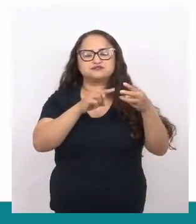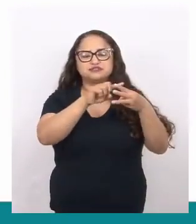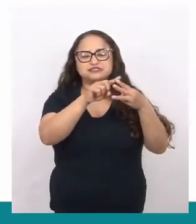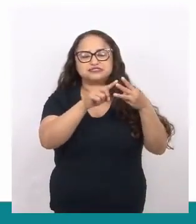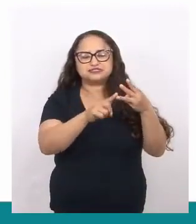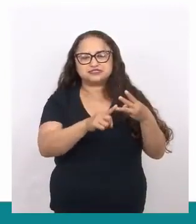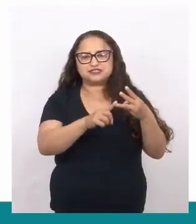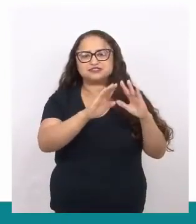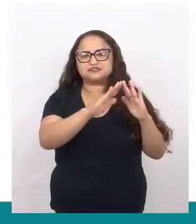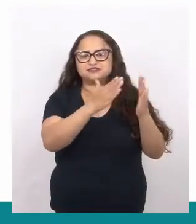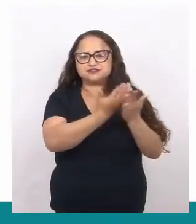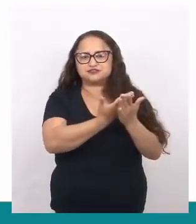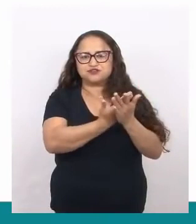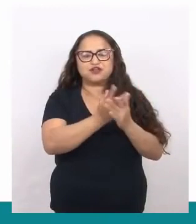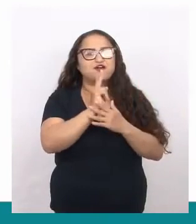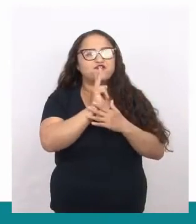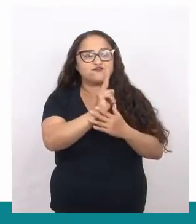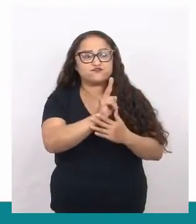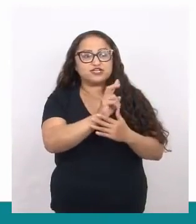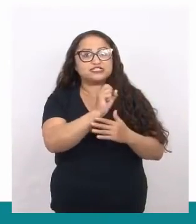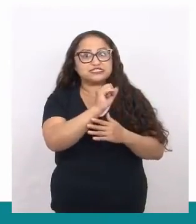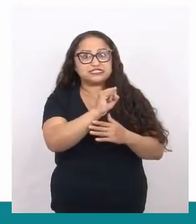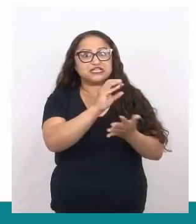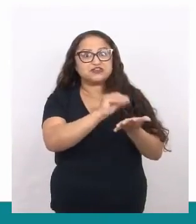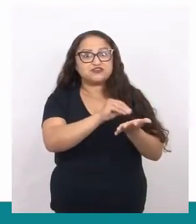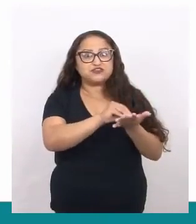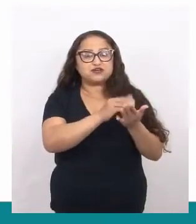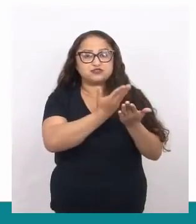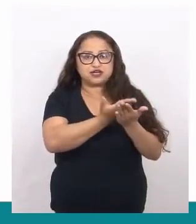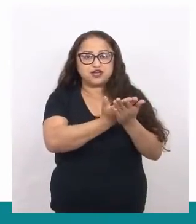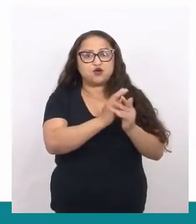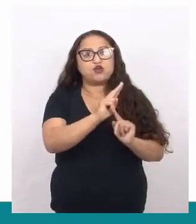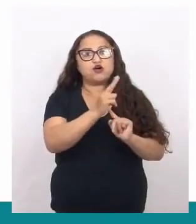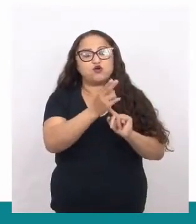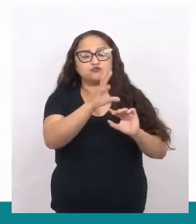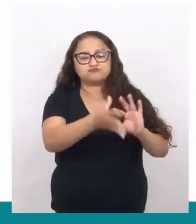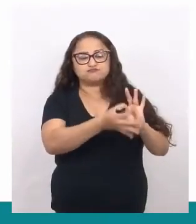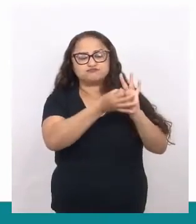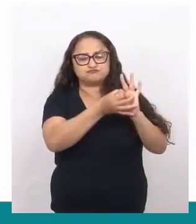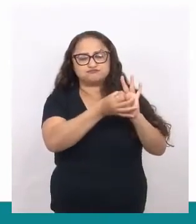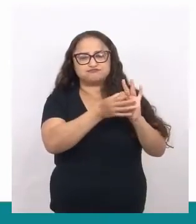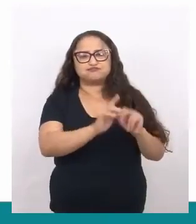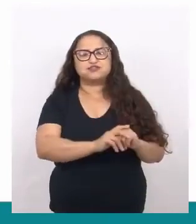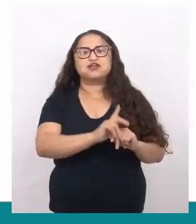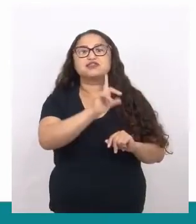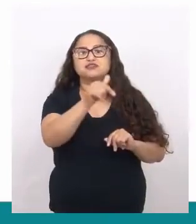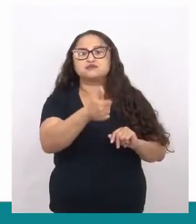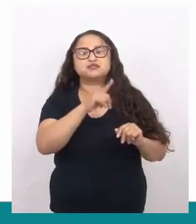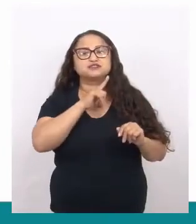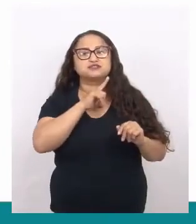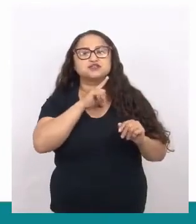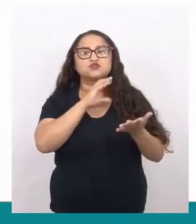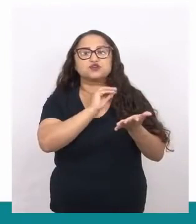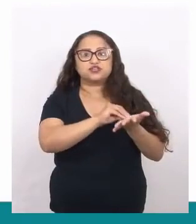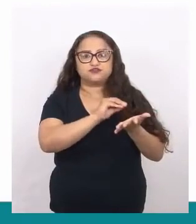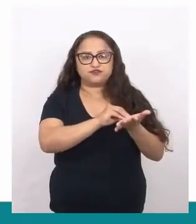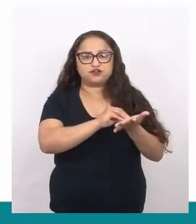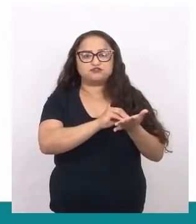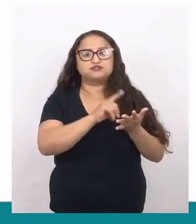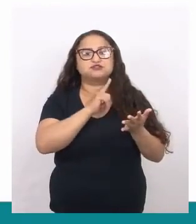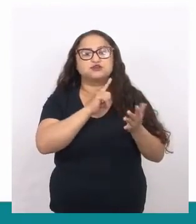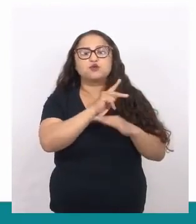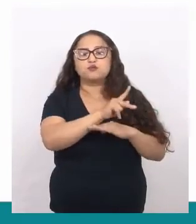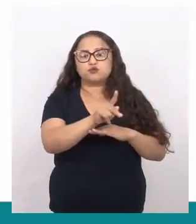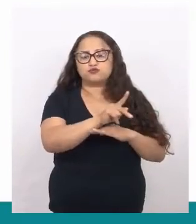para a escola: a conferência do saldo, a atribuição e a associação. Mas entre a conferência do saldo e a atribuição, tem a etapa que é o professor